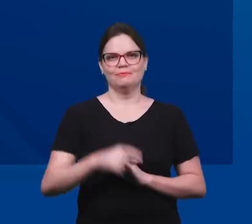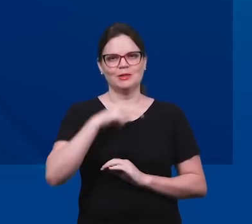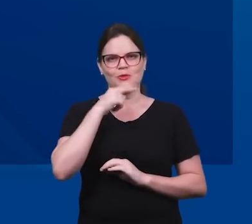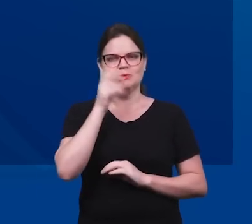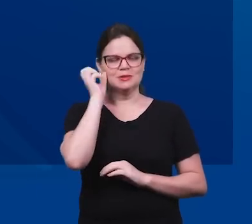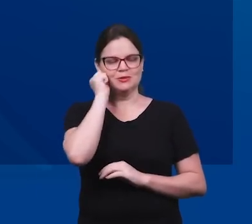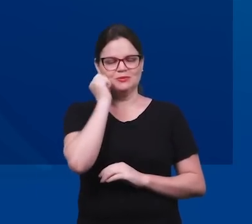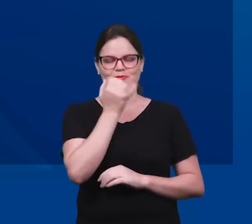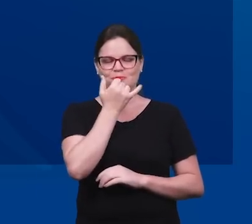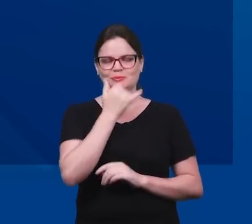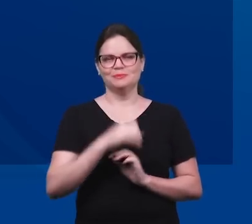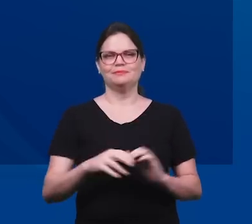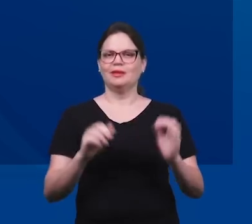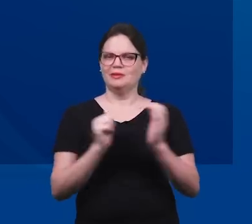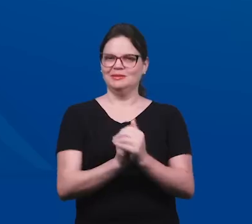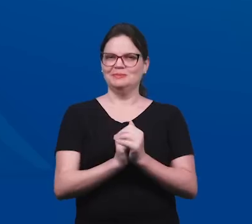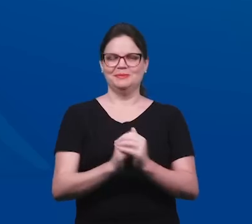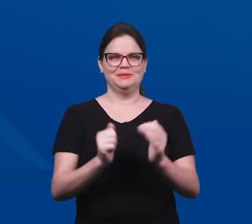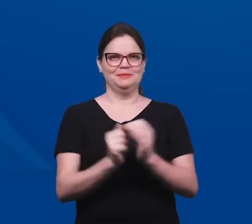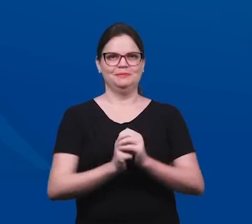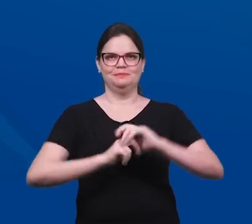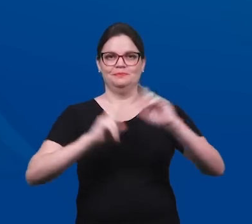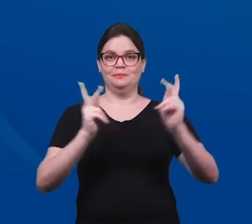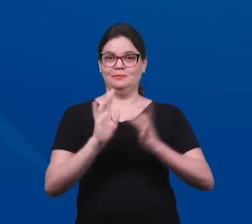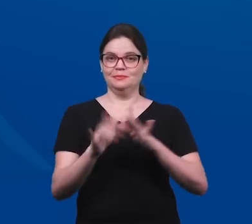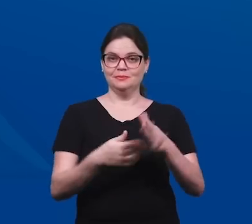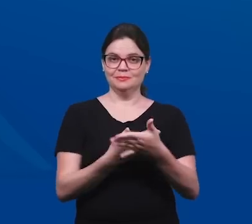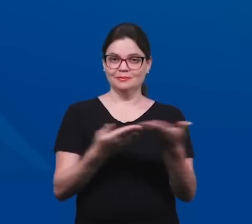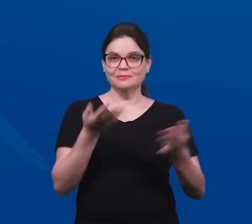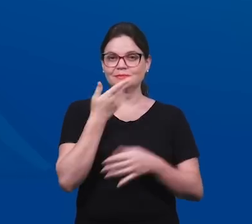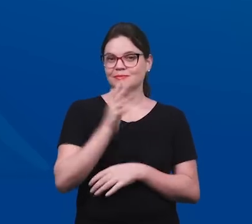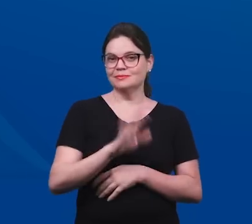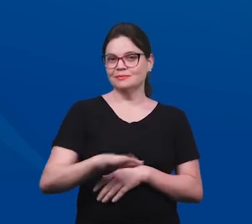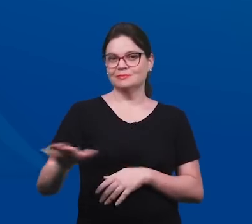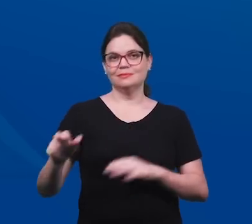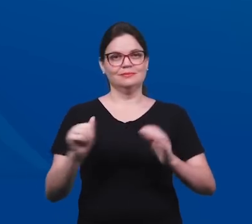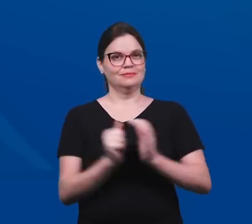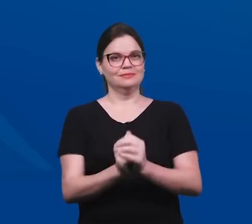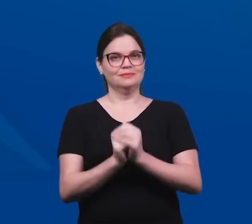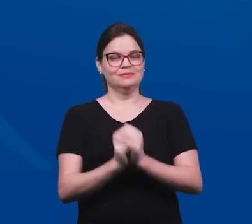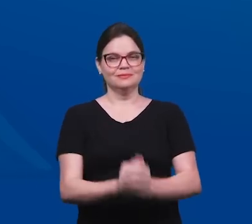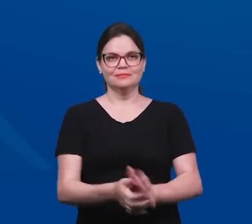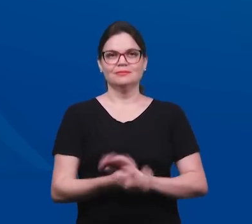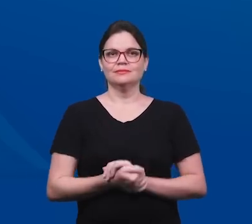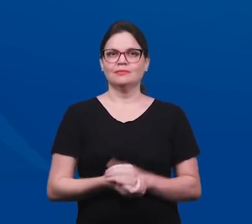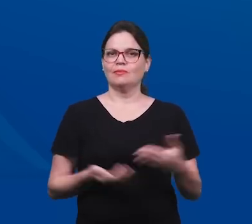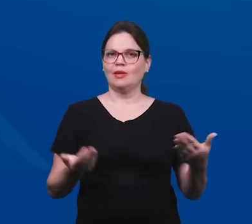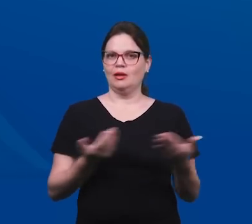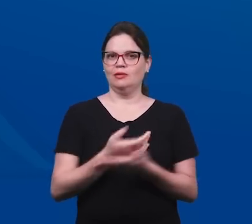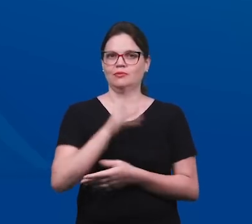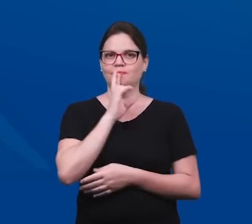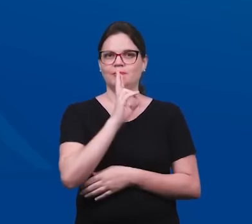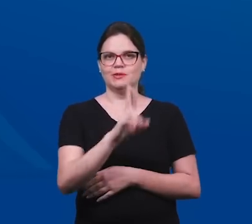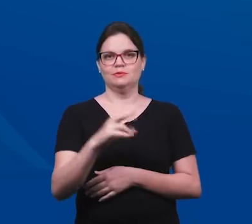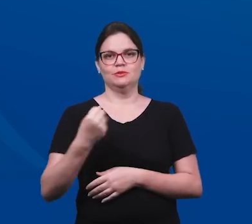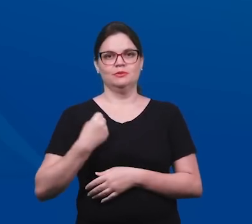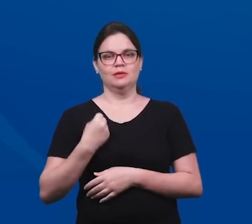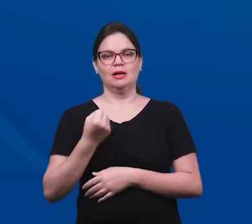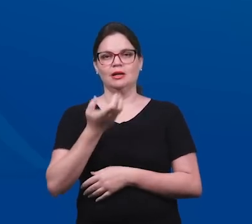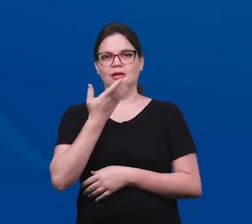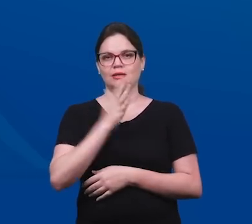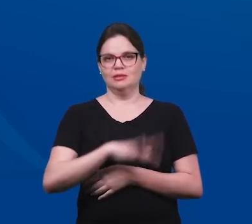Jesus! Amém, né? Amém. A paz do Senhor, crianças. Amém! Vamos responder a pergunta das